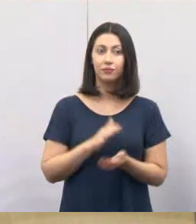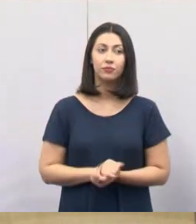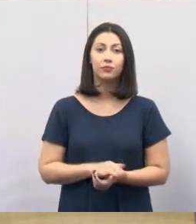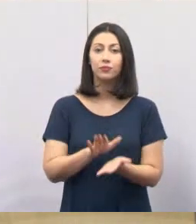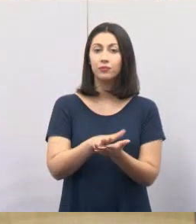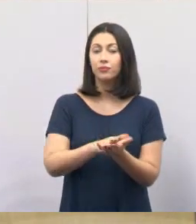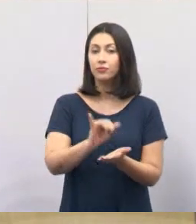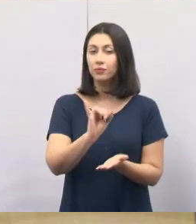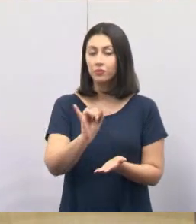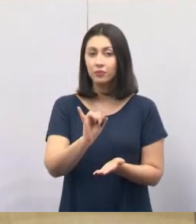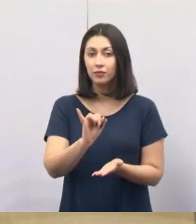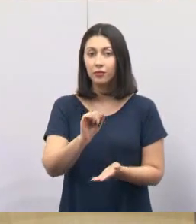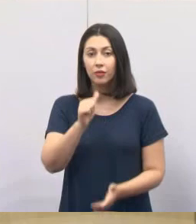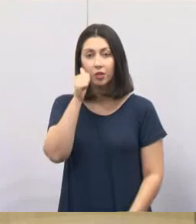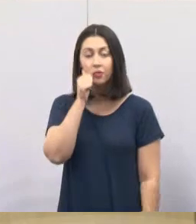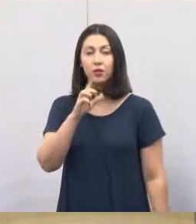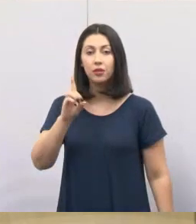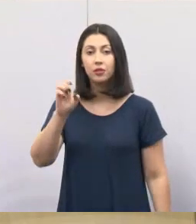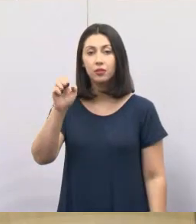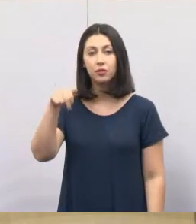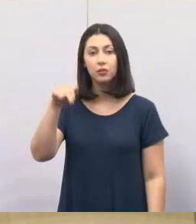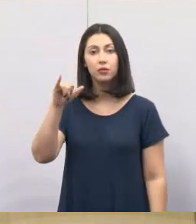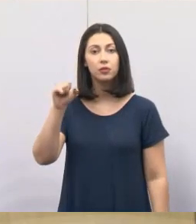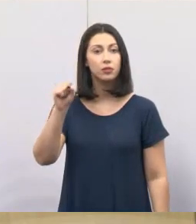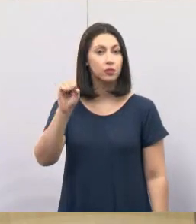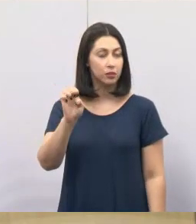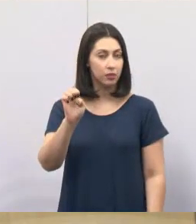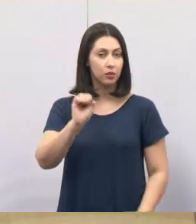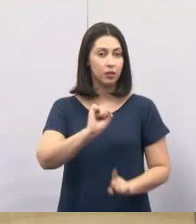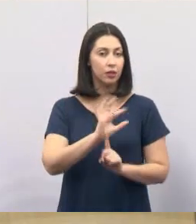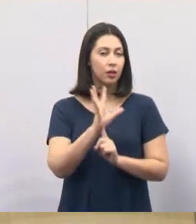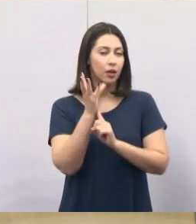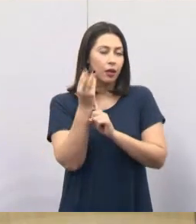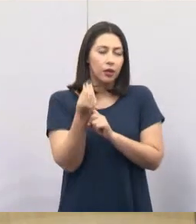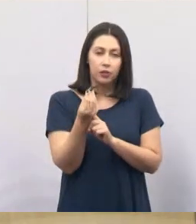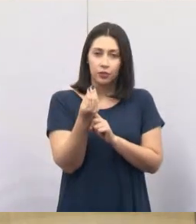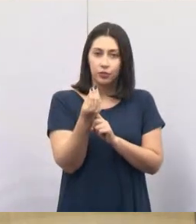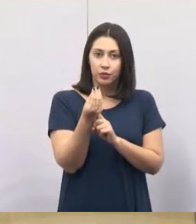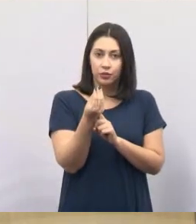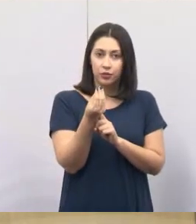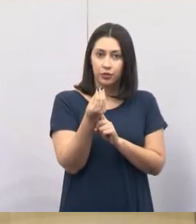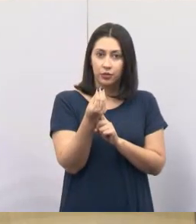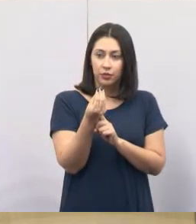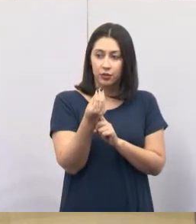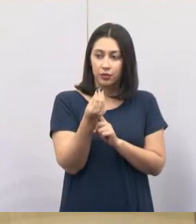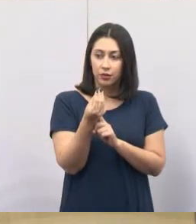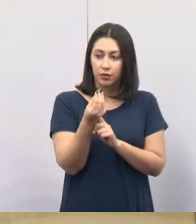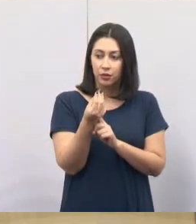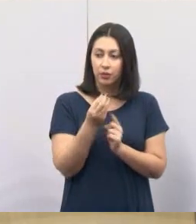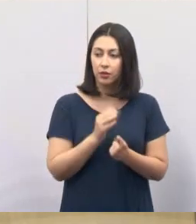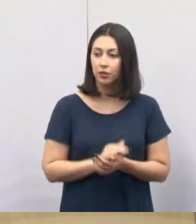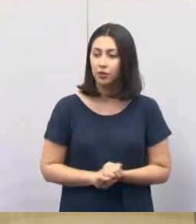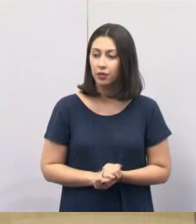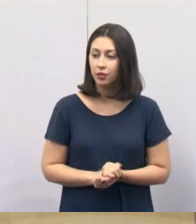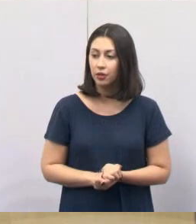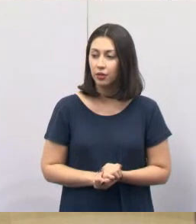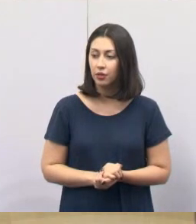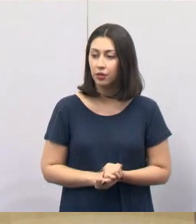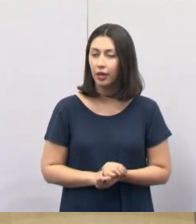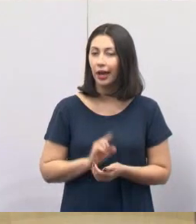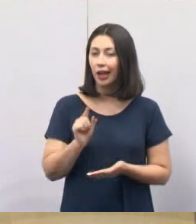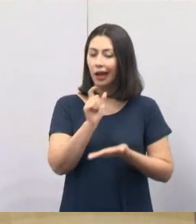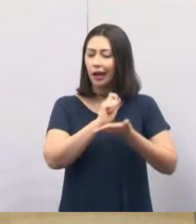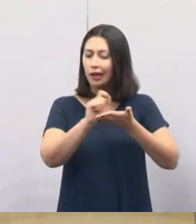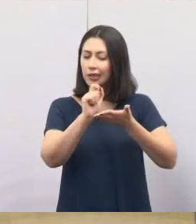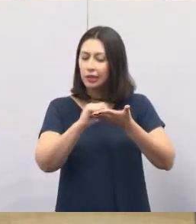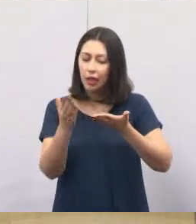jacariense Belize Moraes Ferreira de Oliveira, artisticamente conhecida como Belize Monfeoli, roteirista e